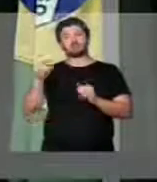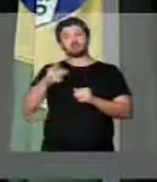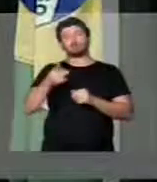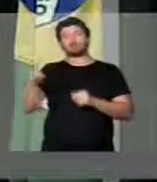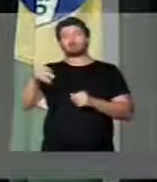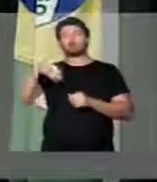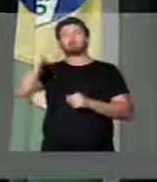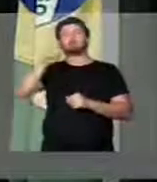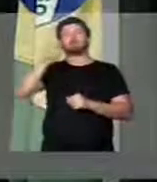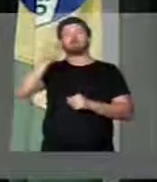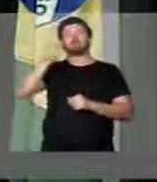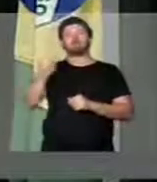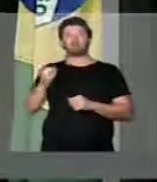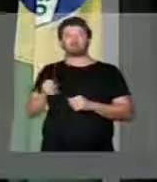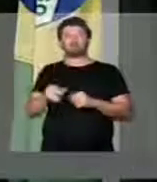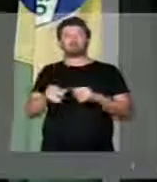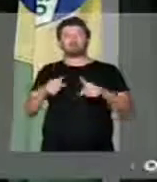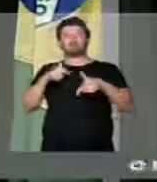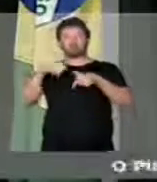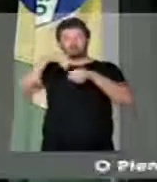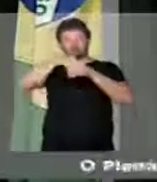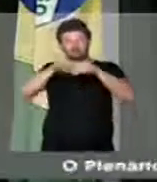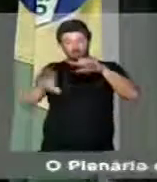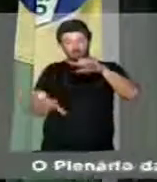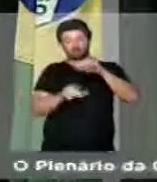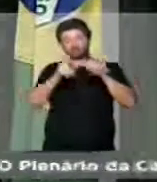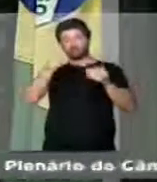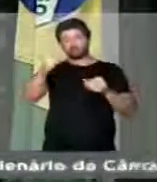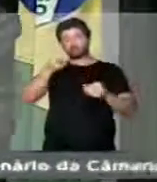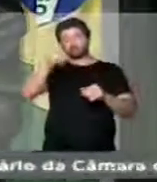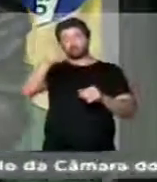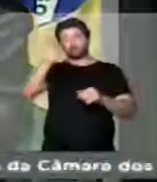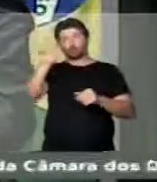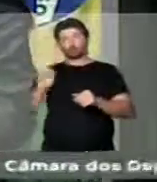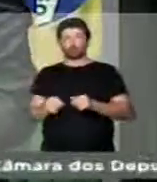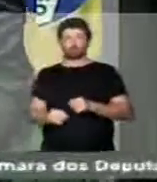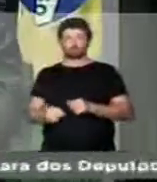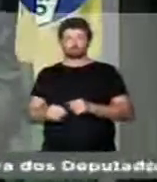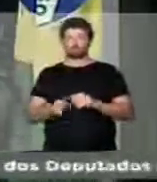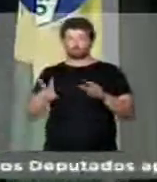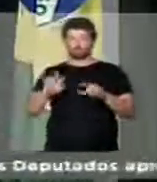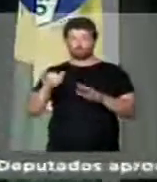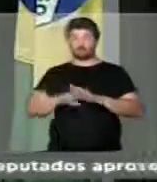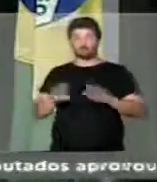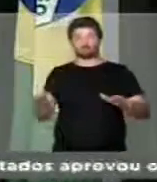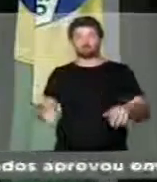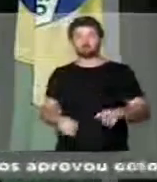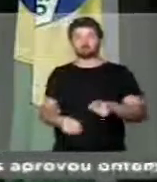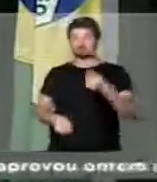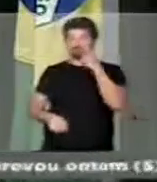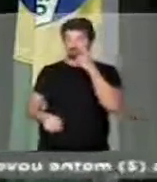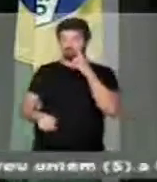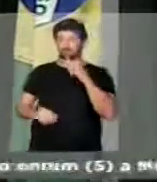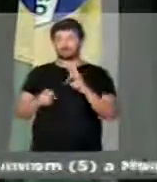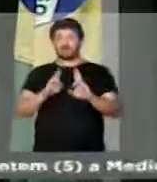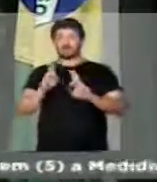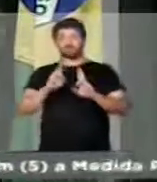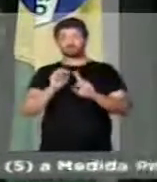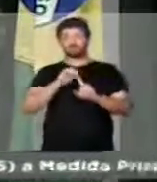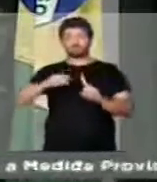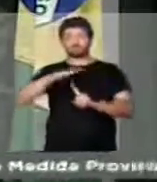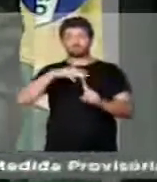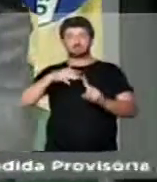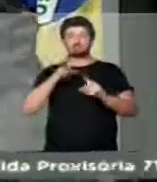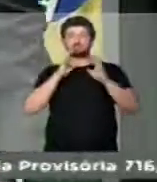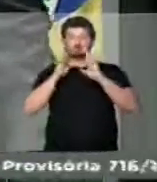máfia mercenária que age no esgoto, estão sendo investigados. Vejam só, senhoras e senhores, as redes sociais, como advento